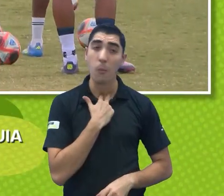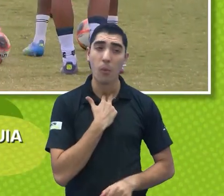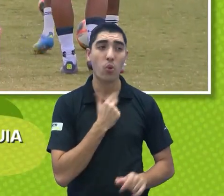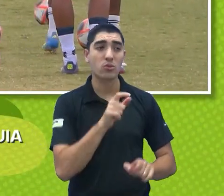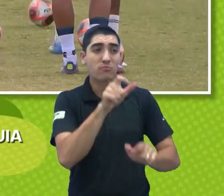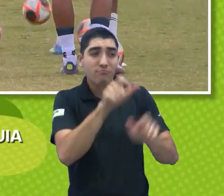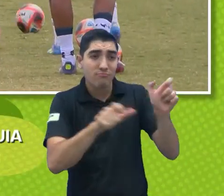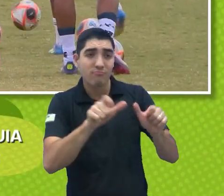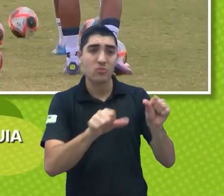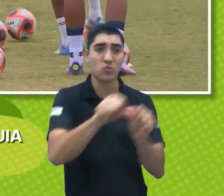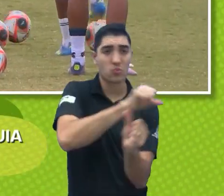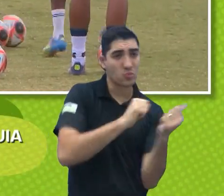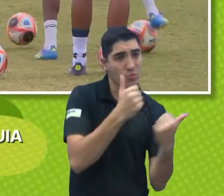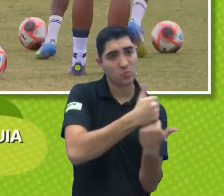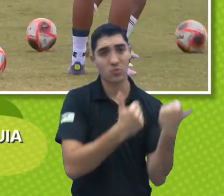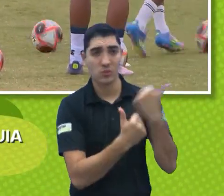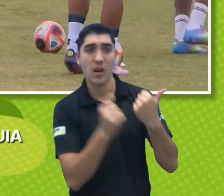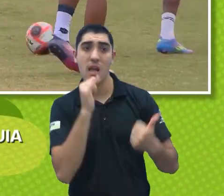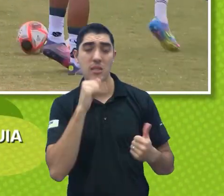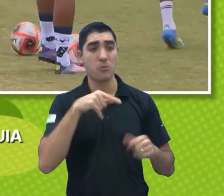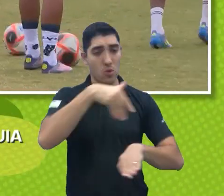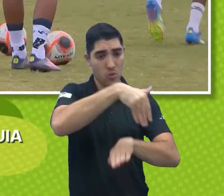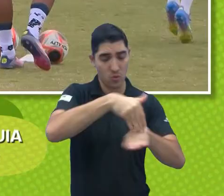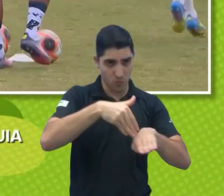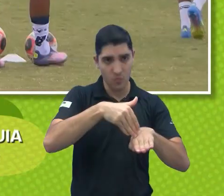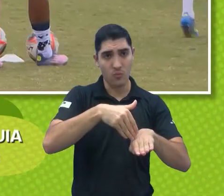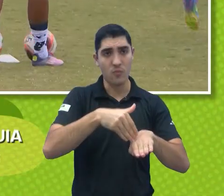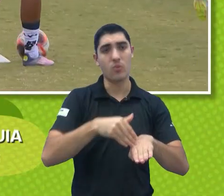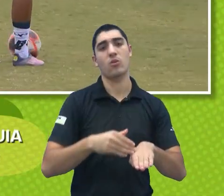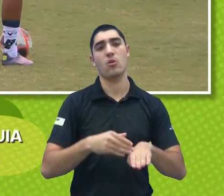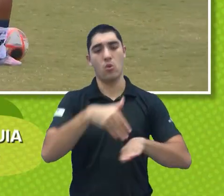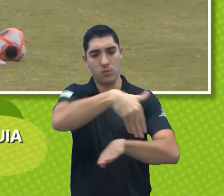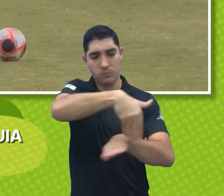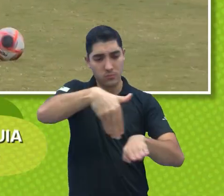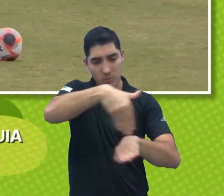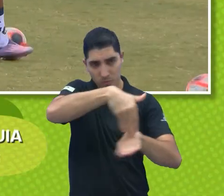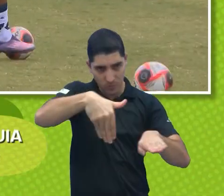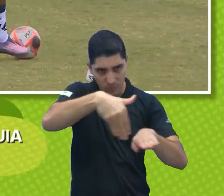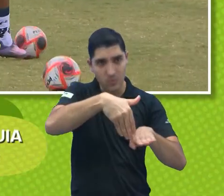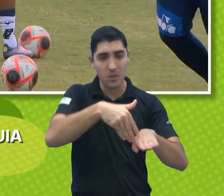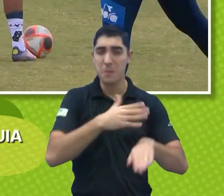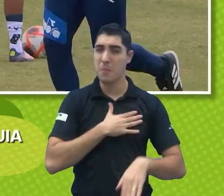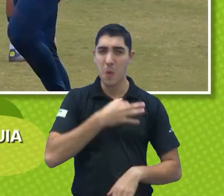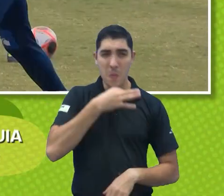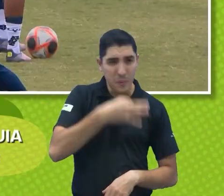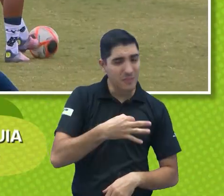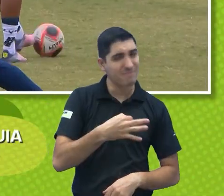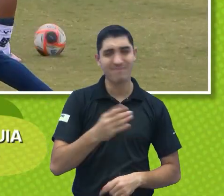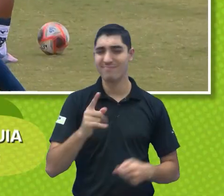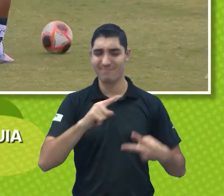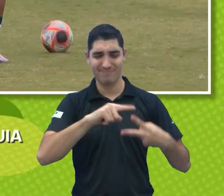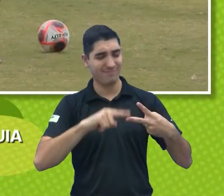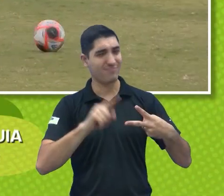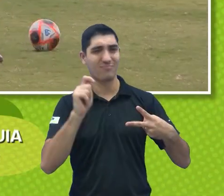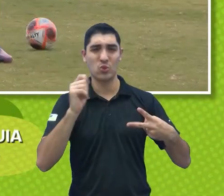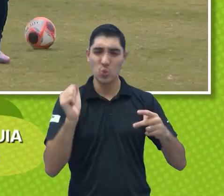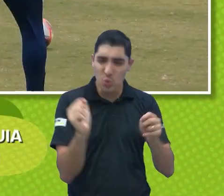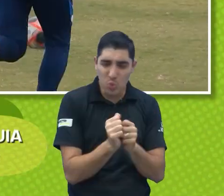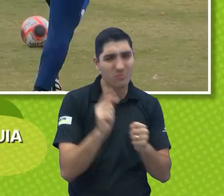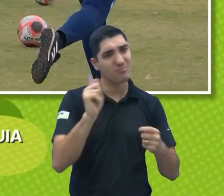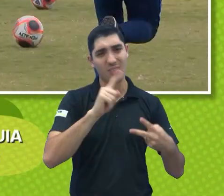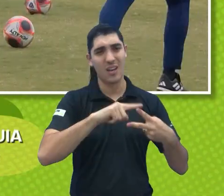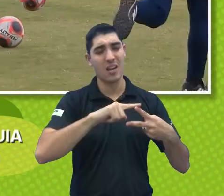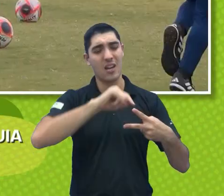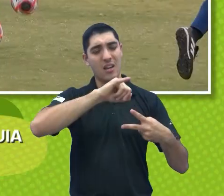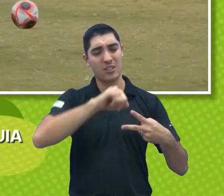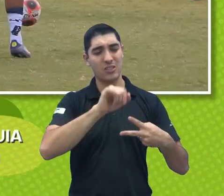3 rodadas. Os 2 volantes é algo que eu ia citar agora. Acho que não dá para jogar com Jefferson e Danilo Fidelis juntos. Funcionou na Copa Paulista,